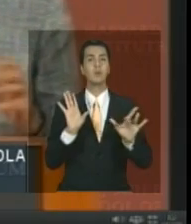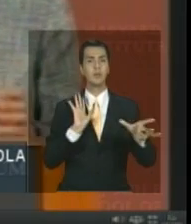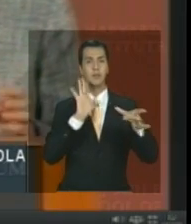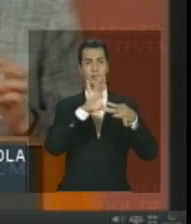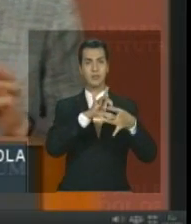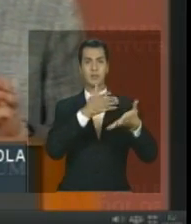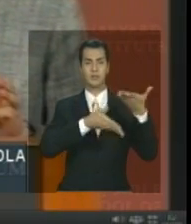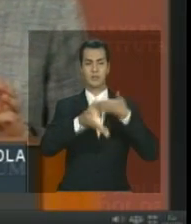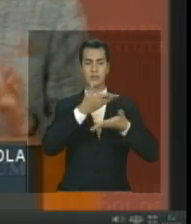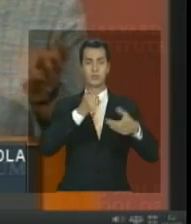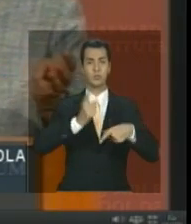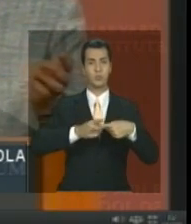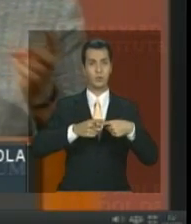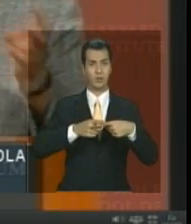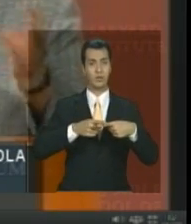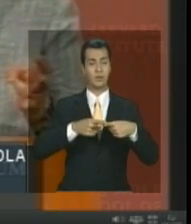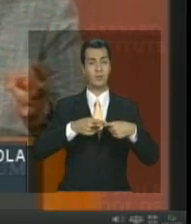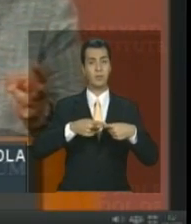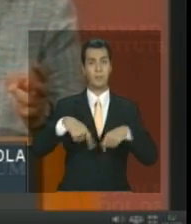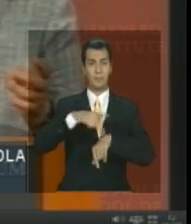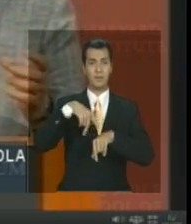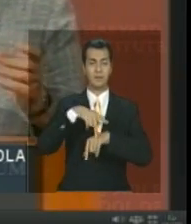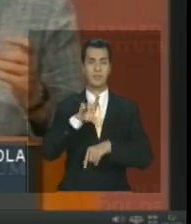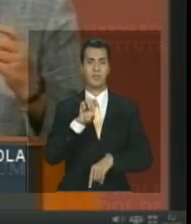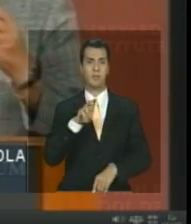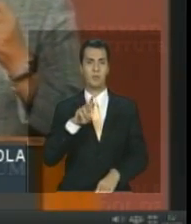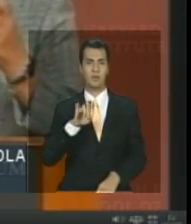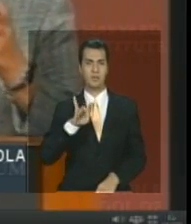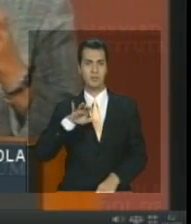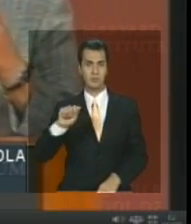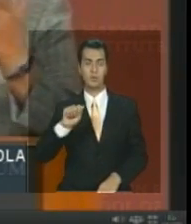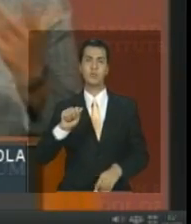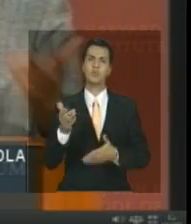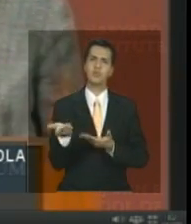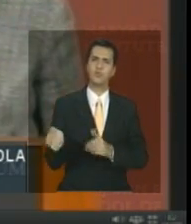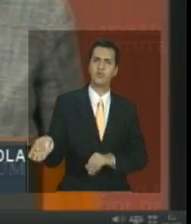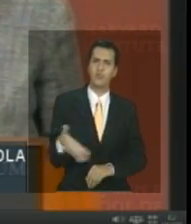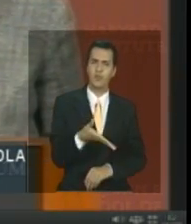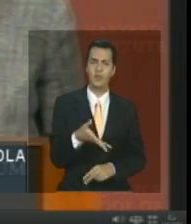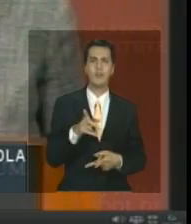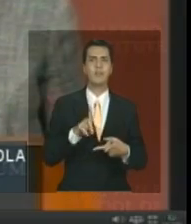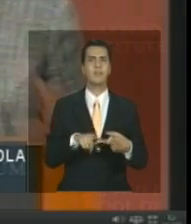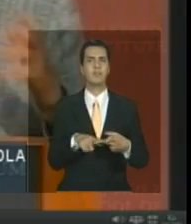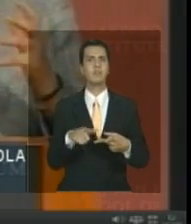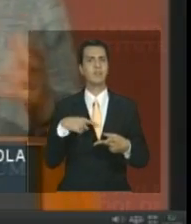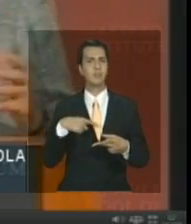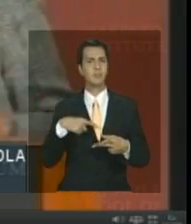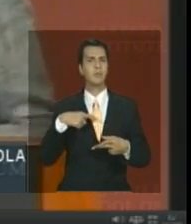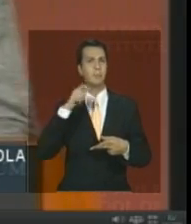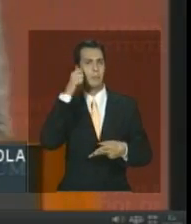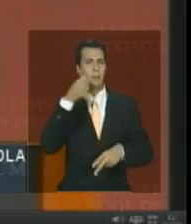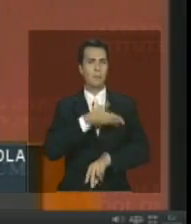relação, porque somos democracias jovens, multiétnicas, e temos similaridades